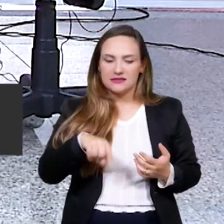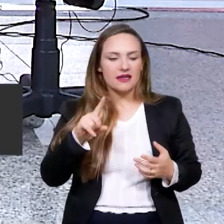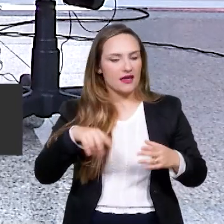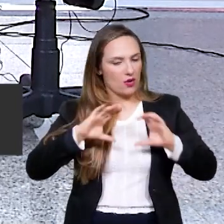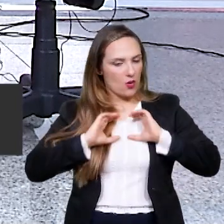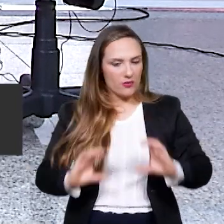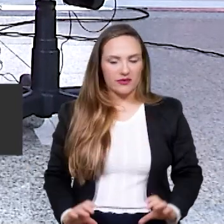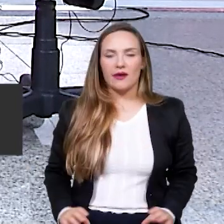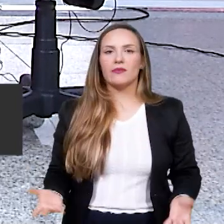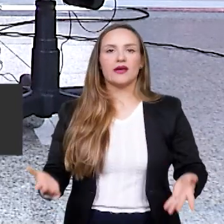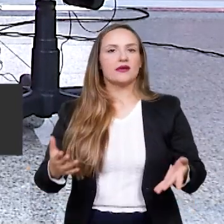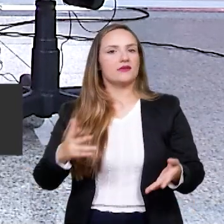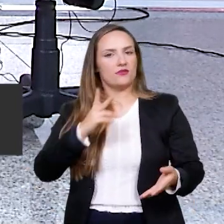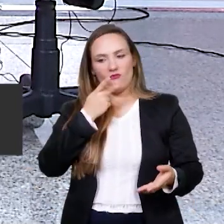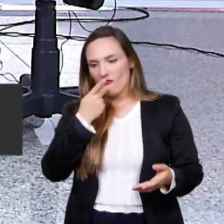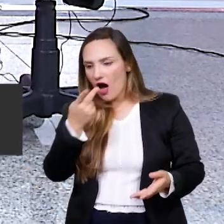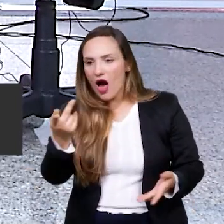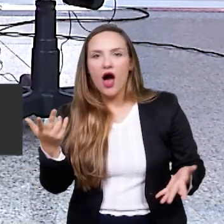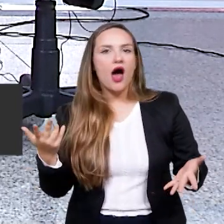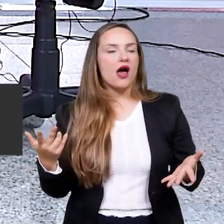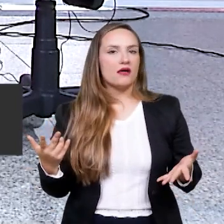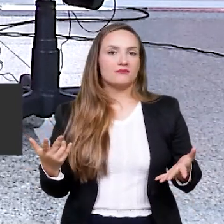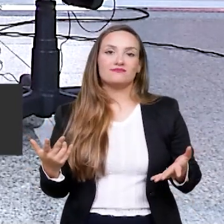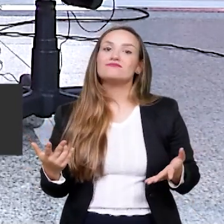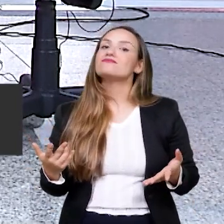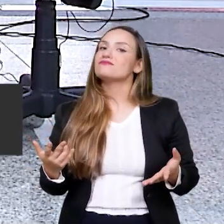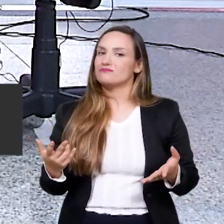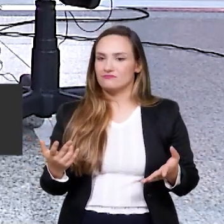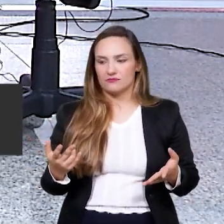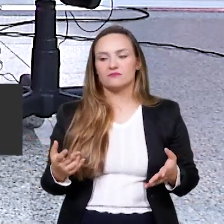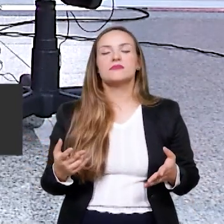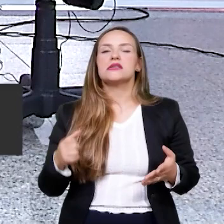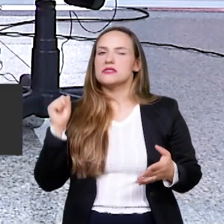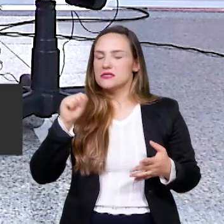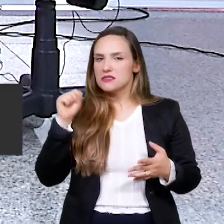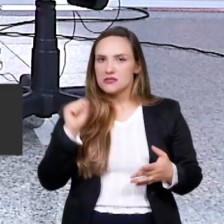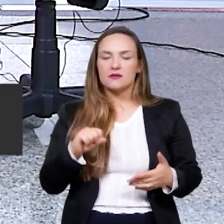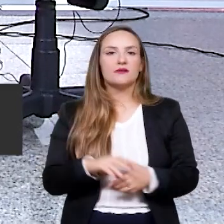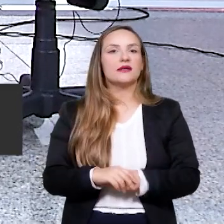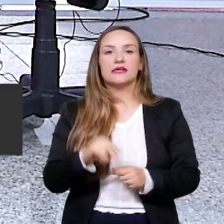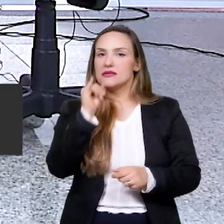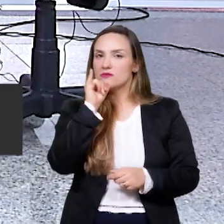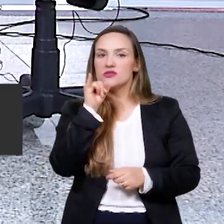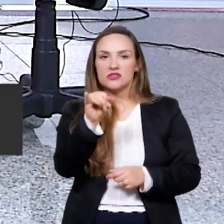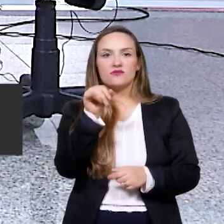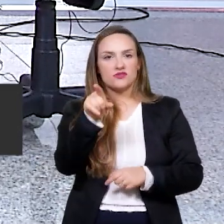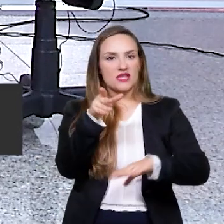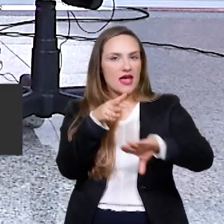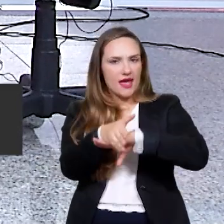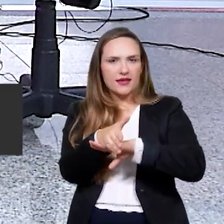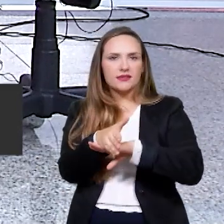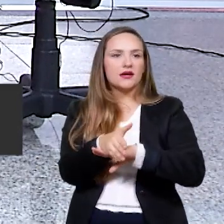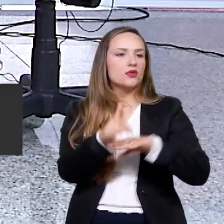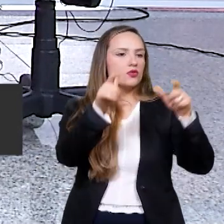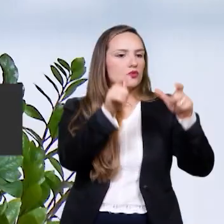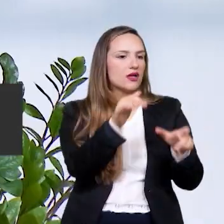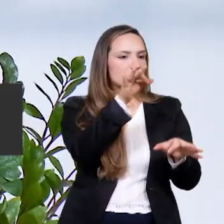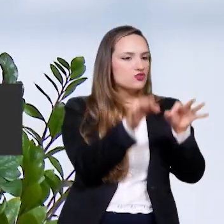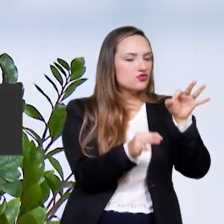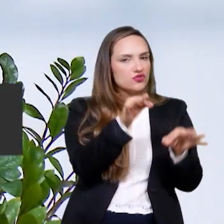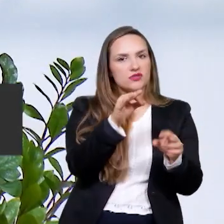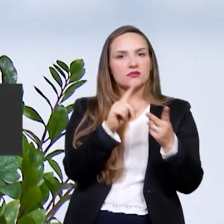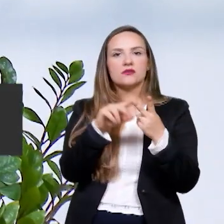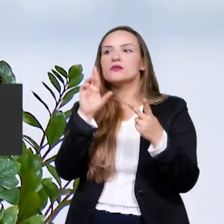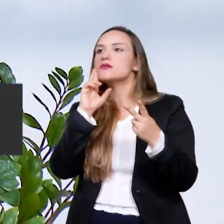verbal, é comportamento... É estrutural, isso exatamente. Que você está trazendo exatamente. E geralmente, quando você frequenta esses lugares, não só o fórum, mas